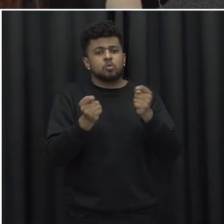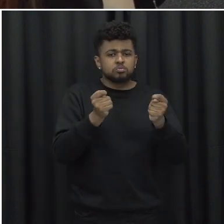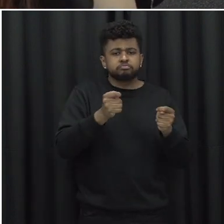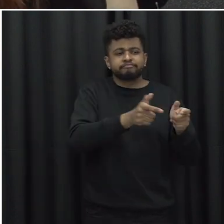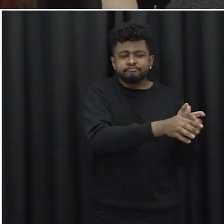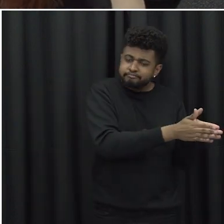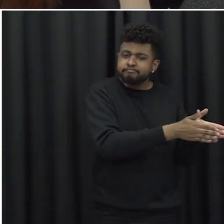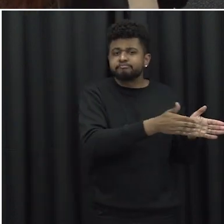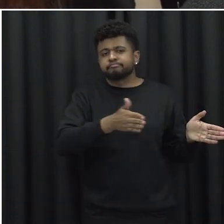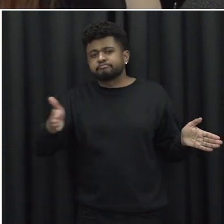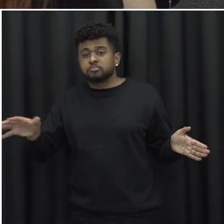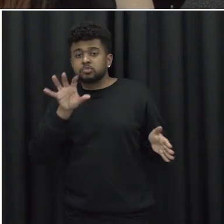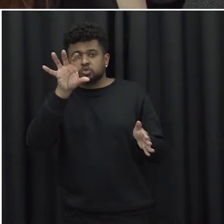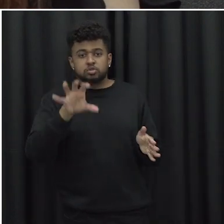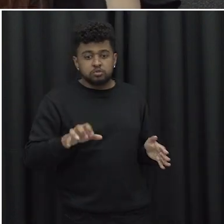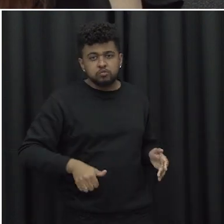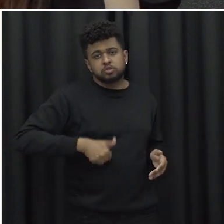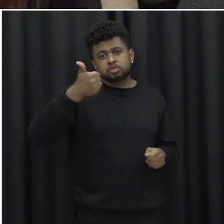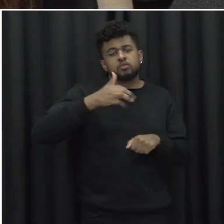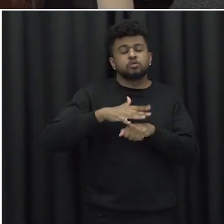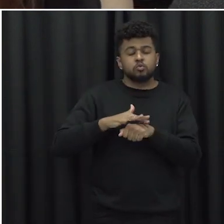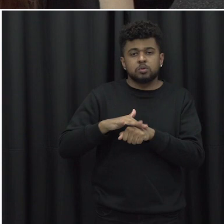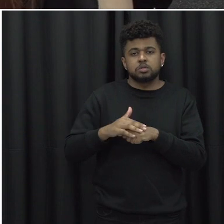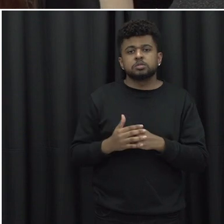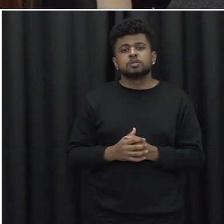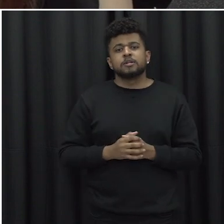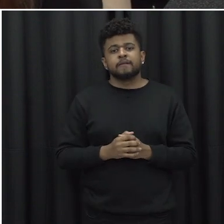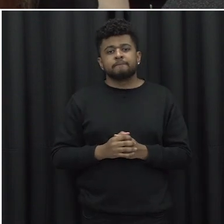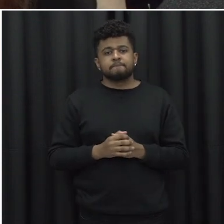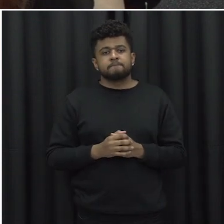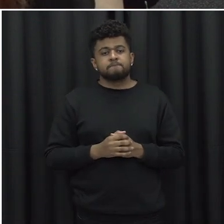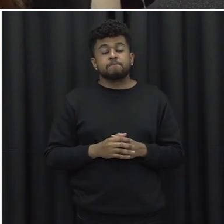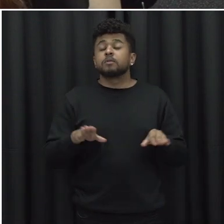gente tentar encontrar algo que controle aí a longo prazo, de forma efetiva, as doenças, né?